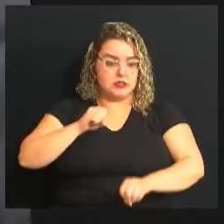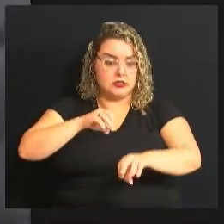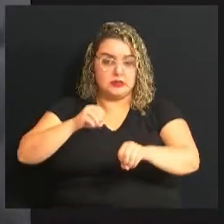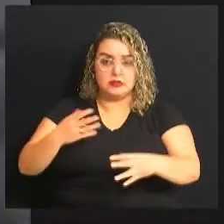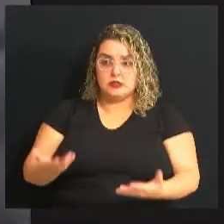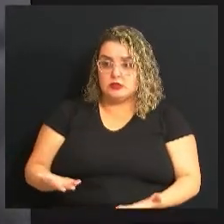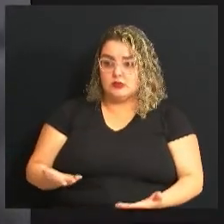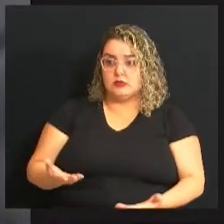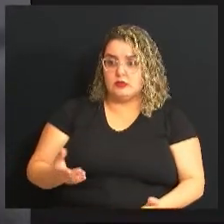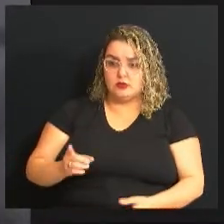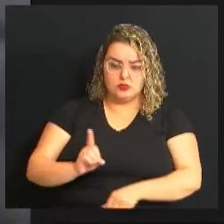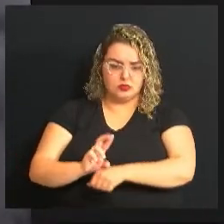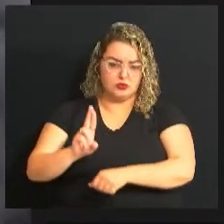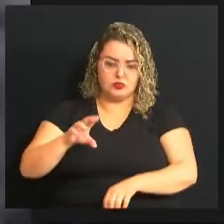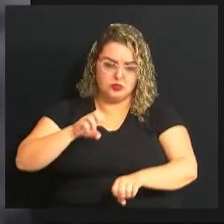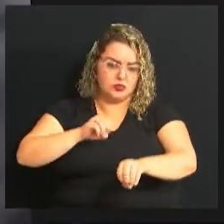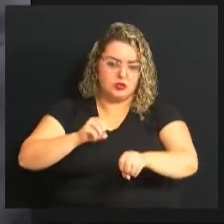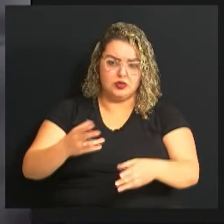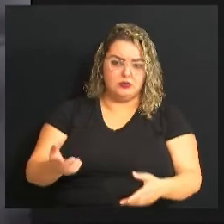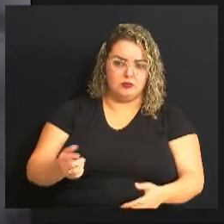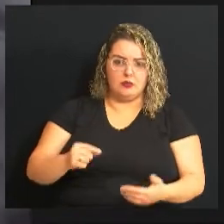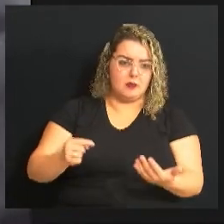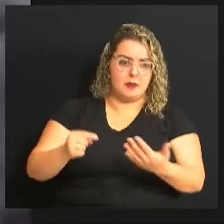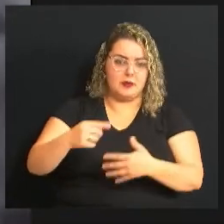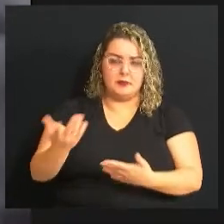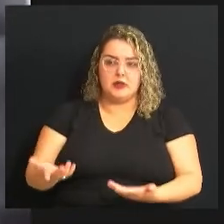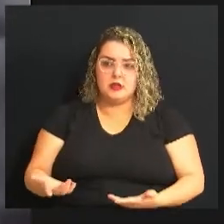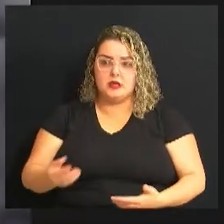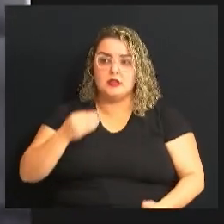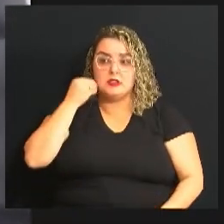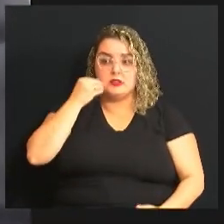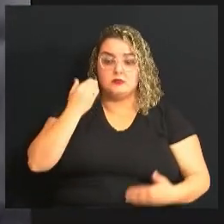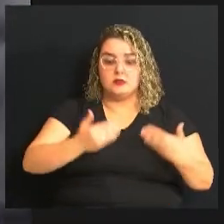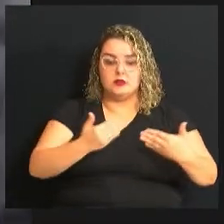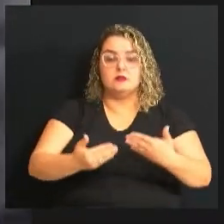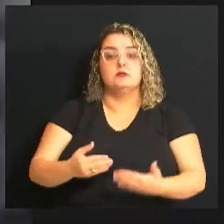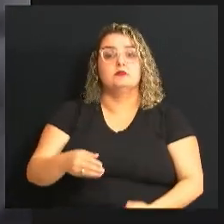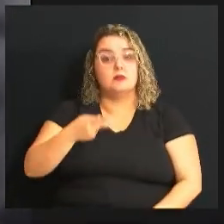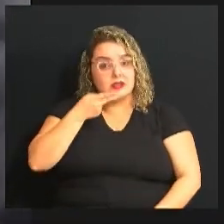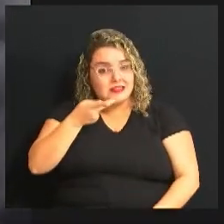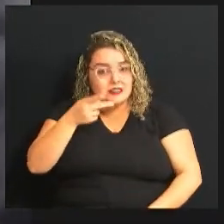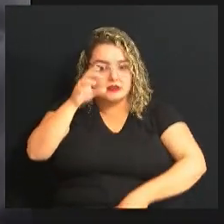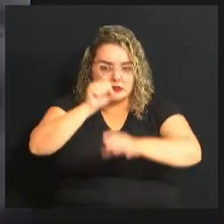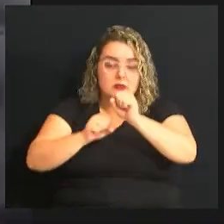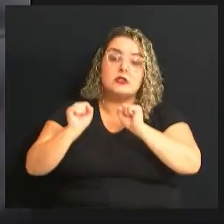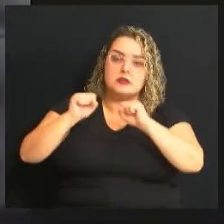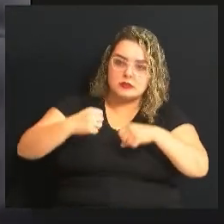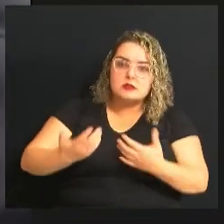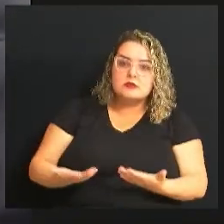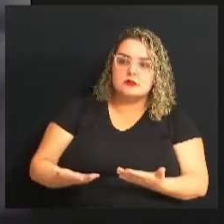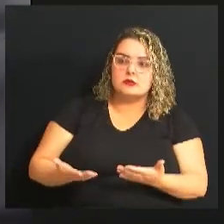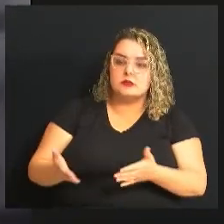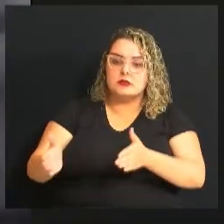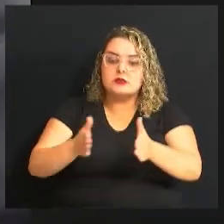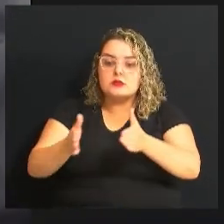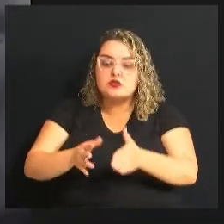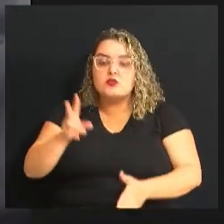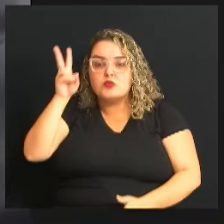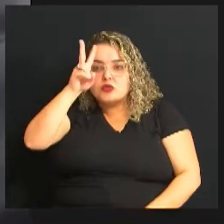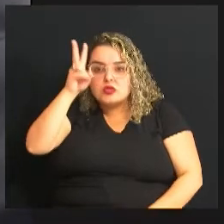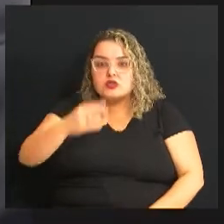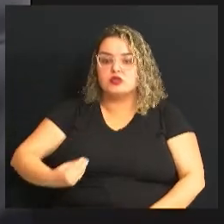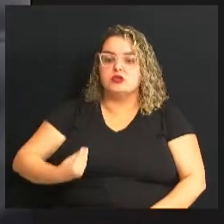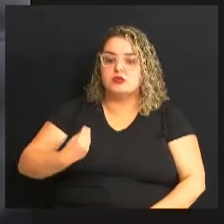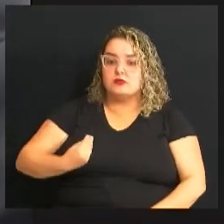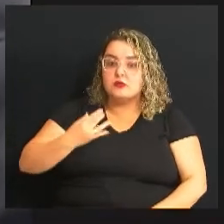doutor em educação, etc., experiência internacional, você vai dizer que está aprendendo? Sim, porque esse momento histórico que nós estamos